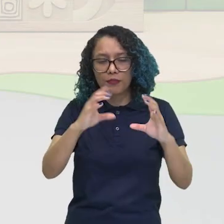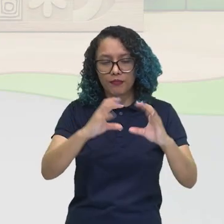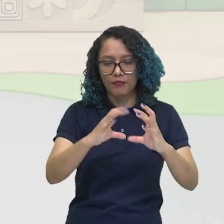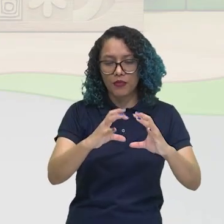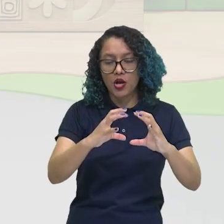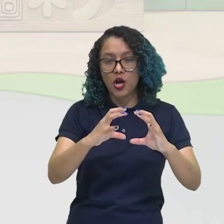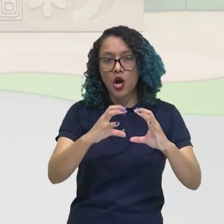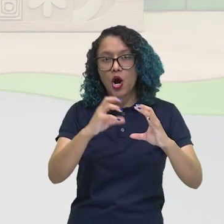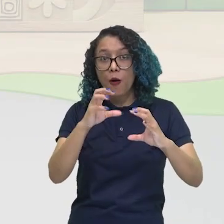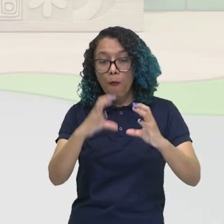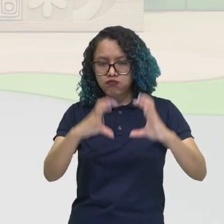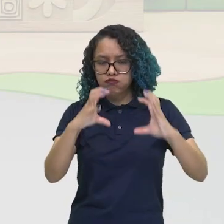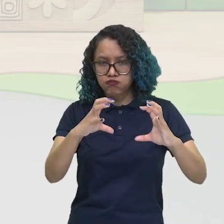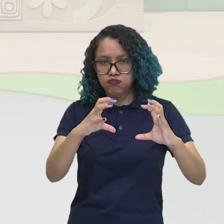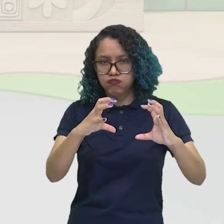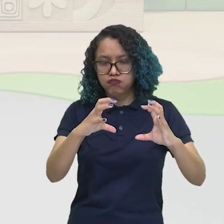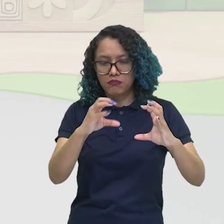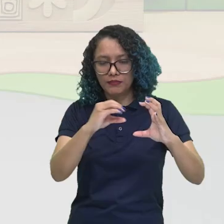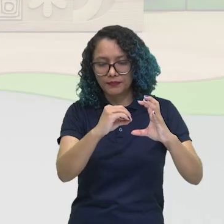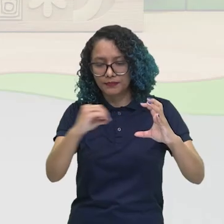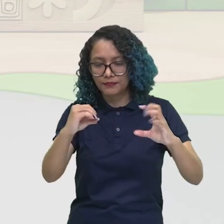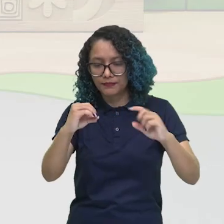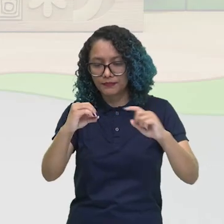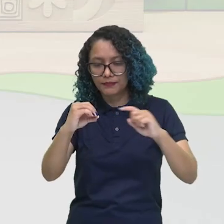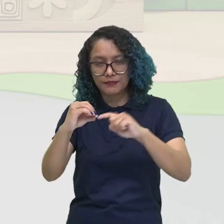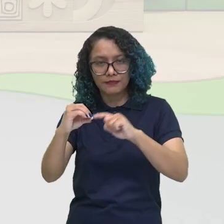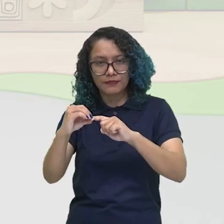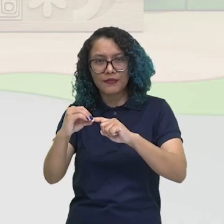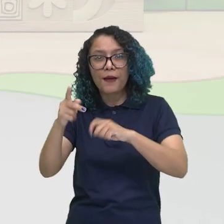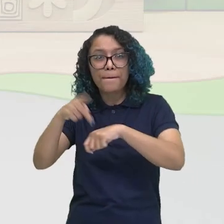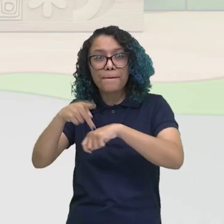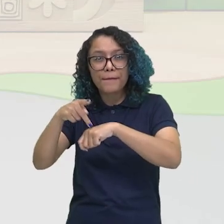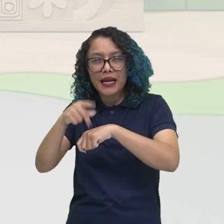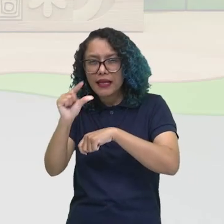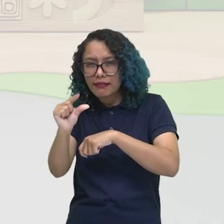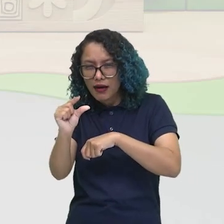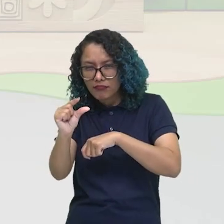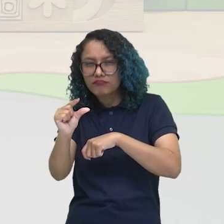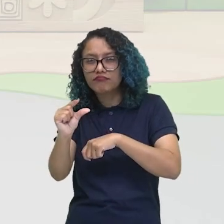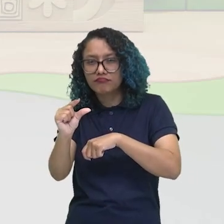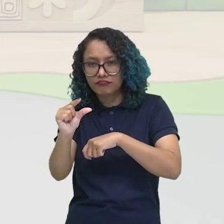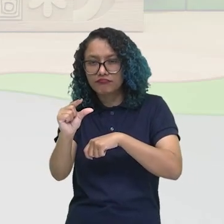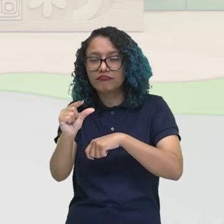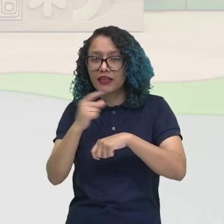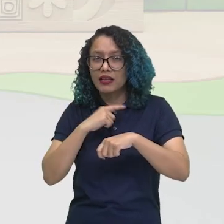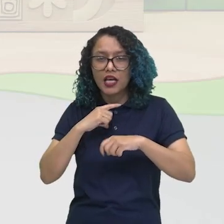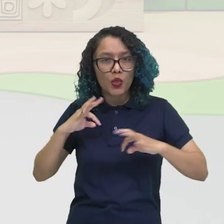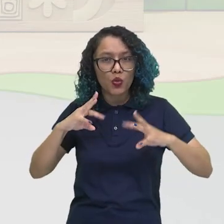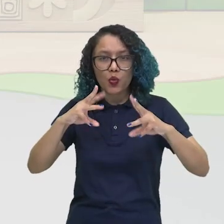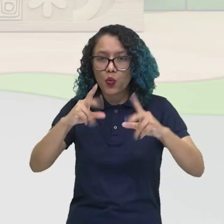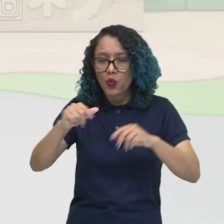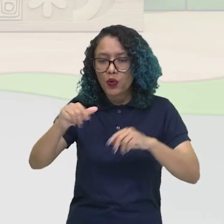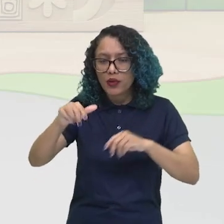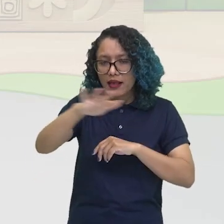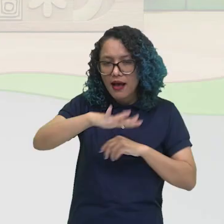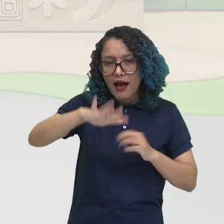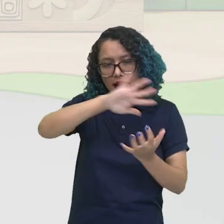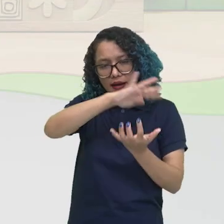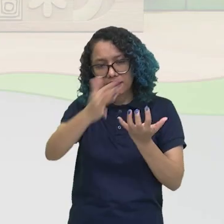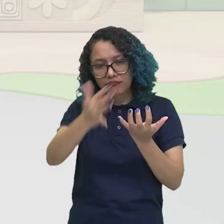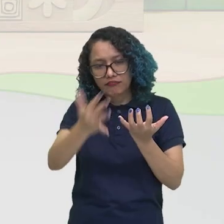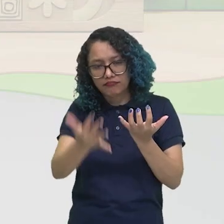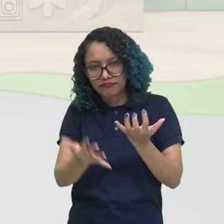rocha, certo? E as rochas estão em toda a nossa crosta terrestre e pode